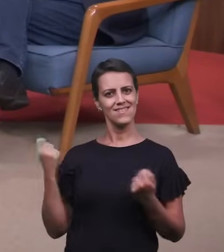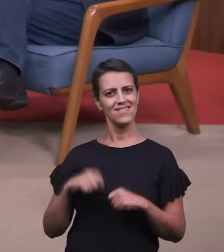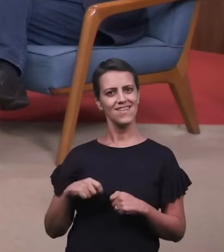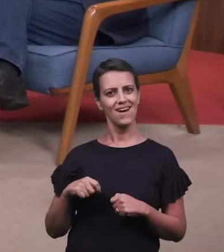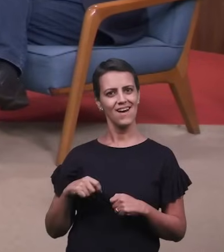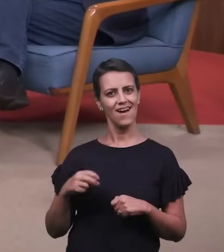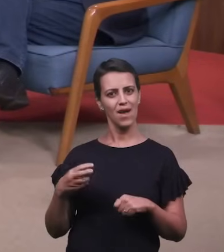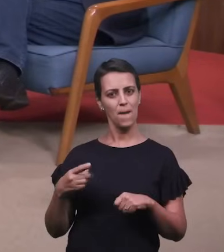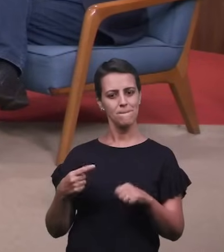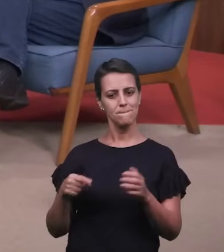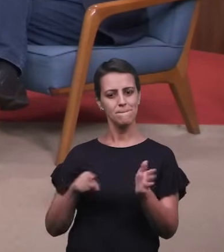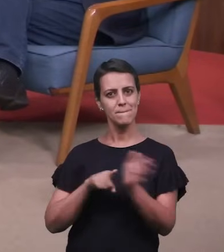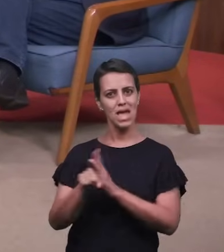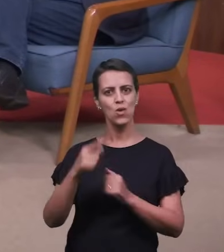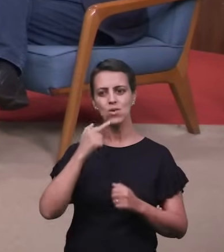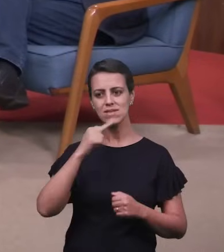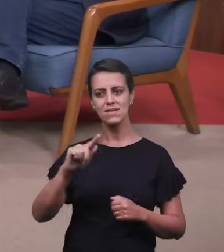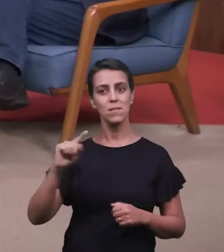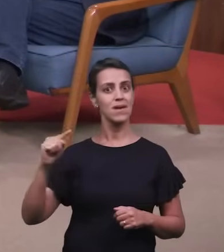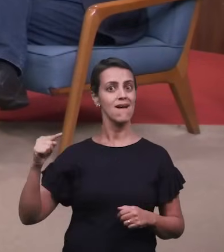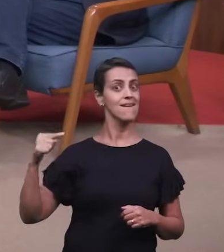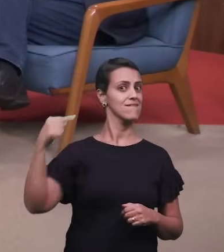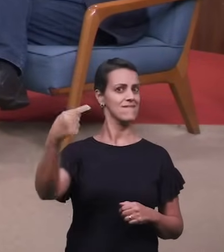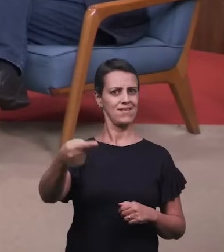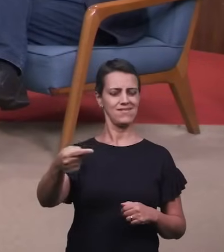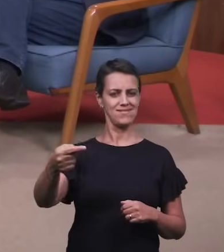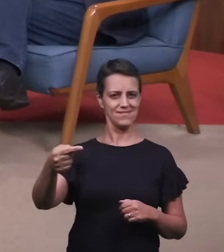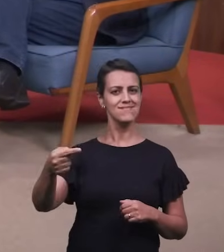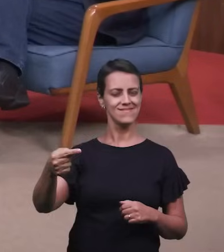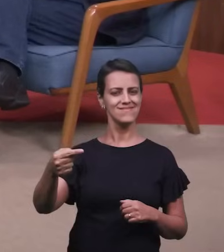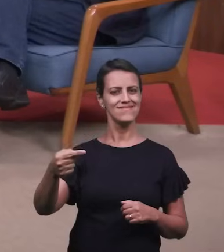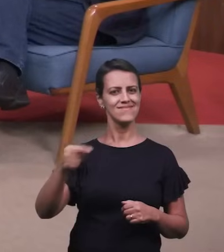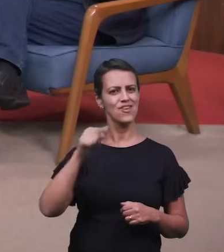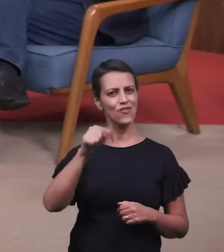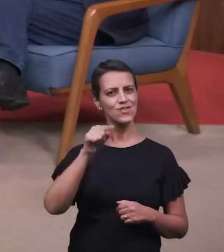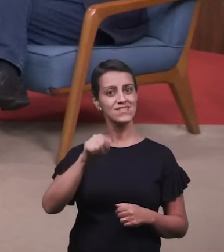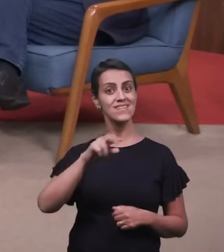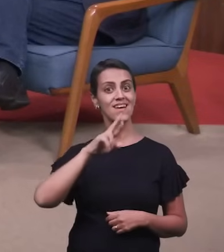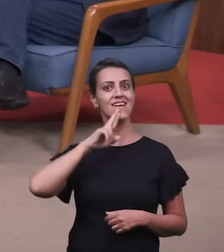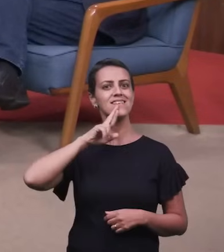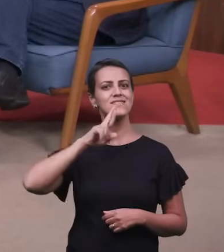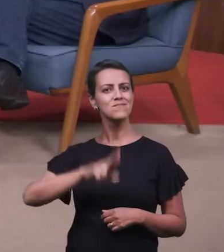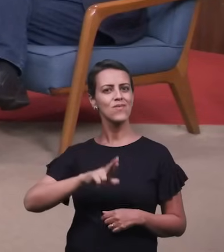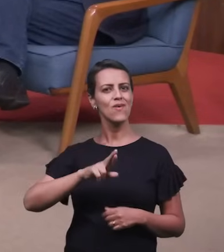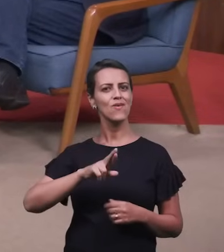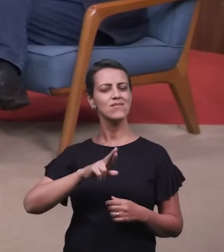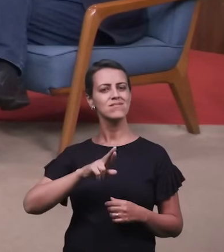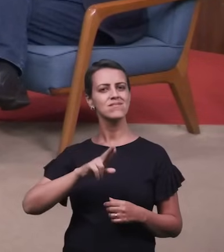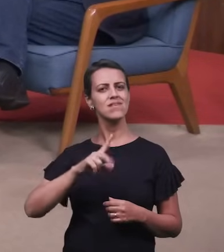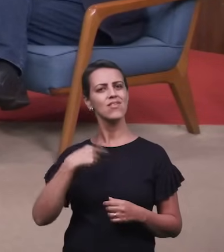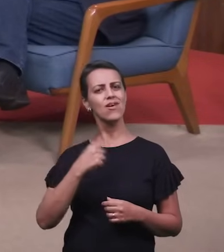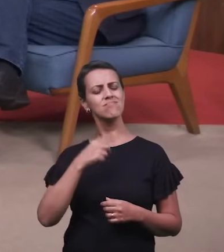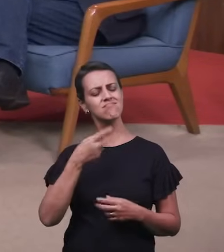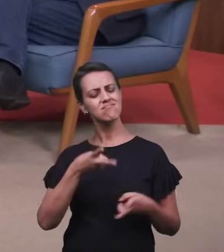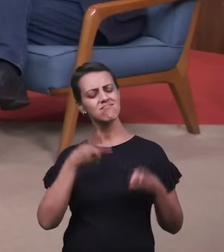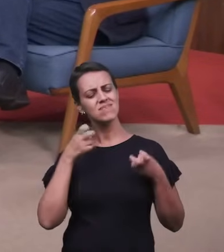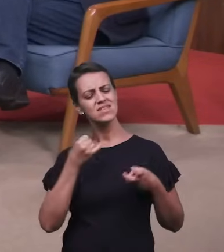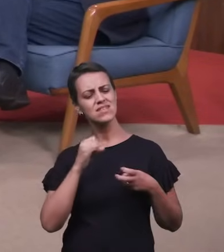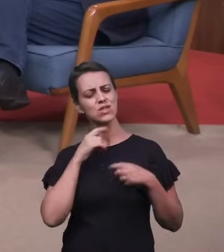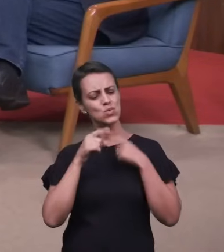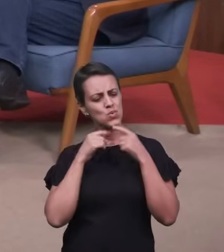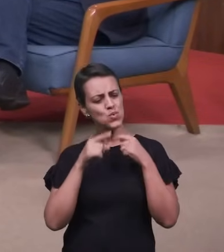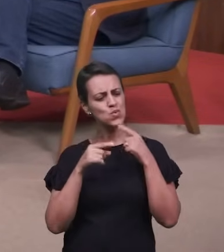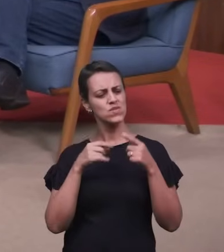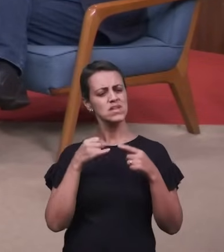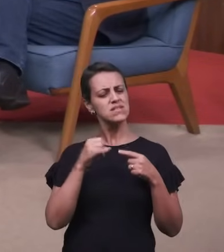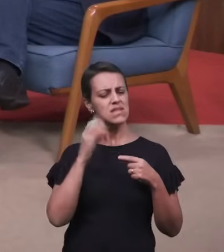você vai ter acesso à pergunta da semana que vem, do programa da semana que vem, e ao responder nós vamos identificar se há alguma dúvida,